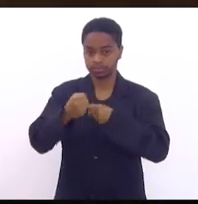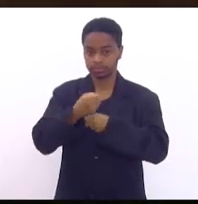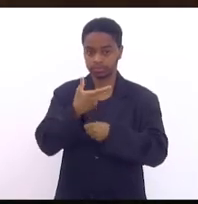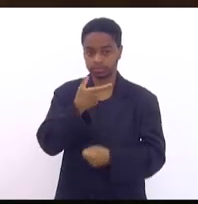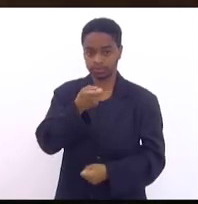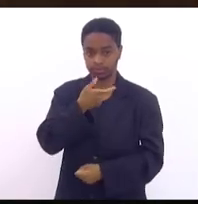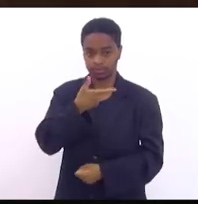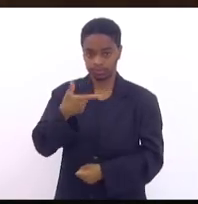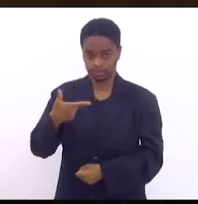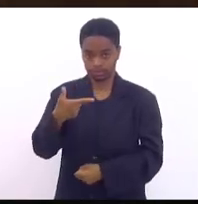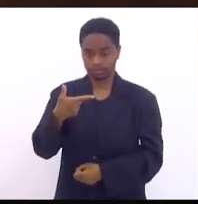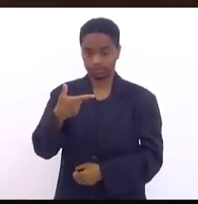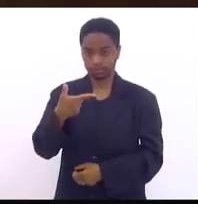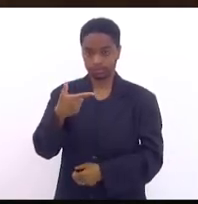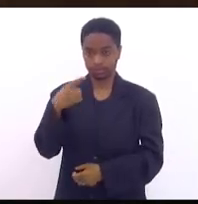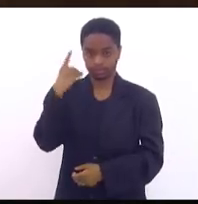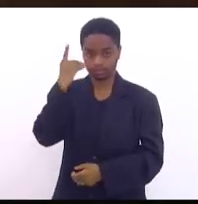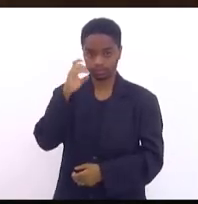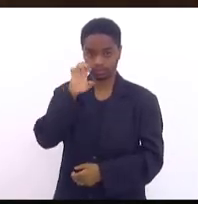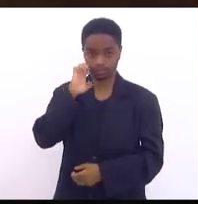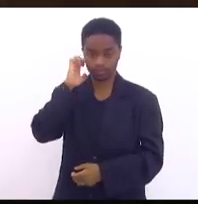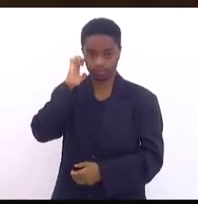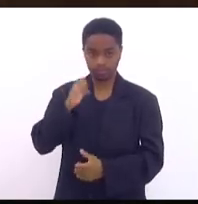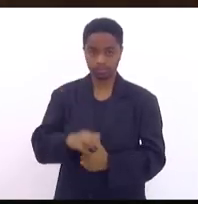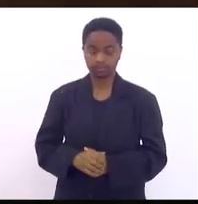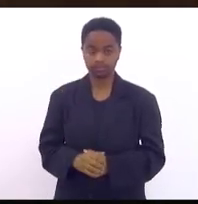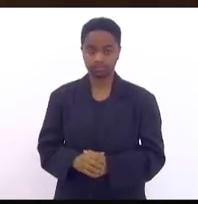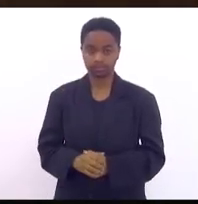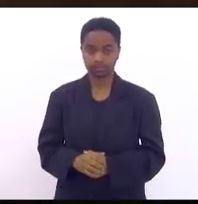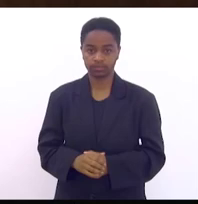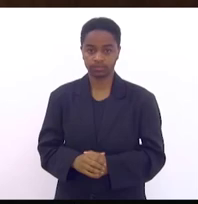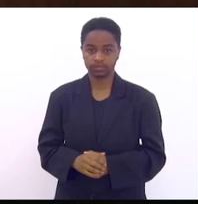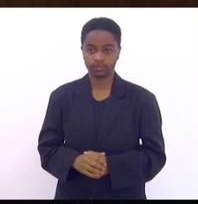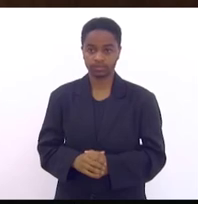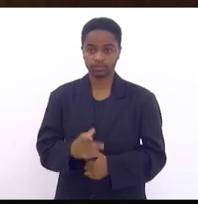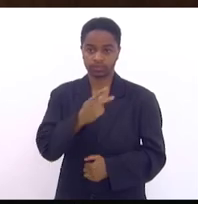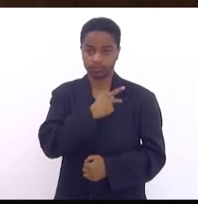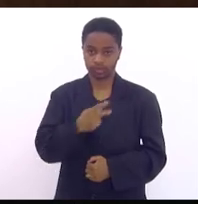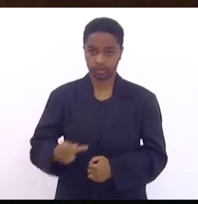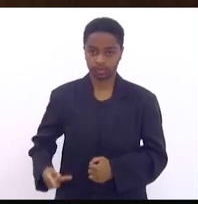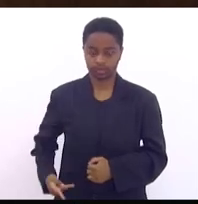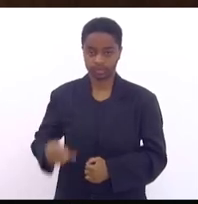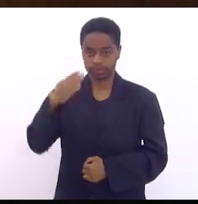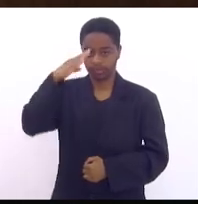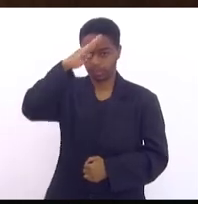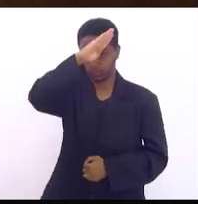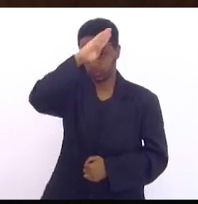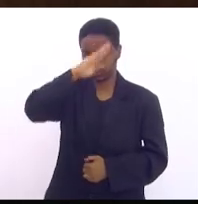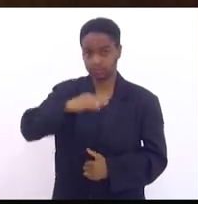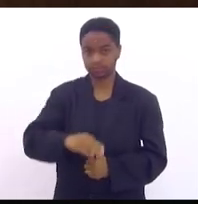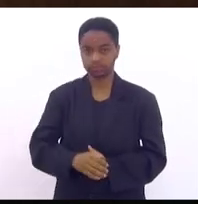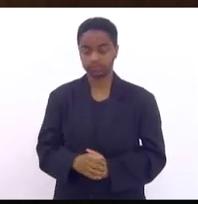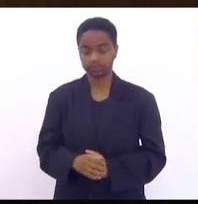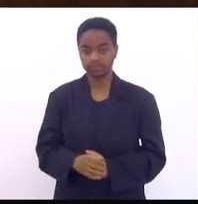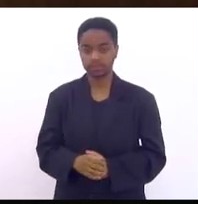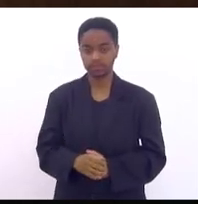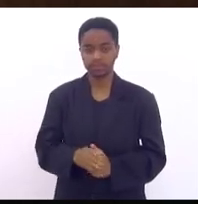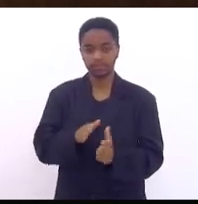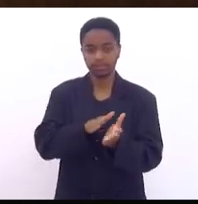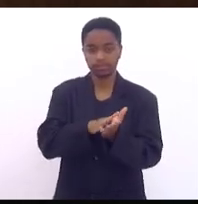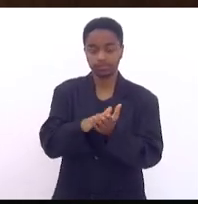2022, deputada Élica, o presidente Jair Bolsonaro promulgou as